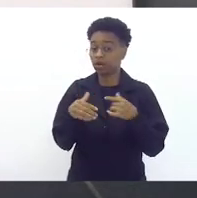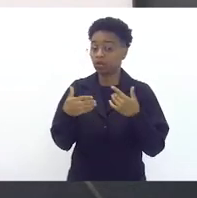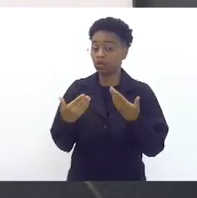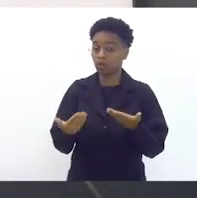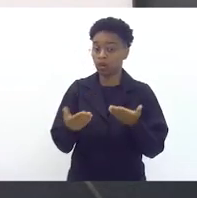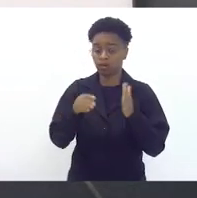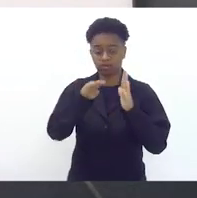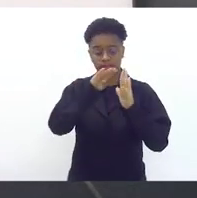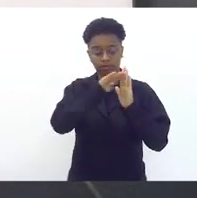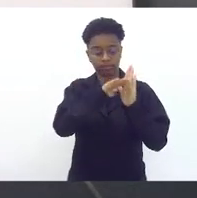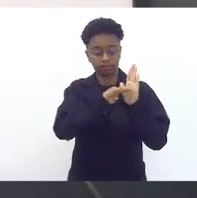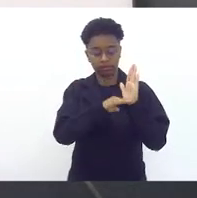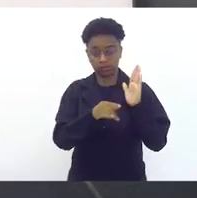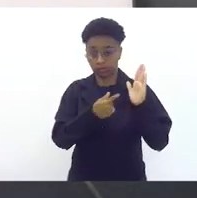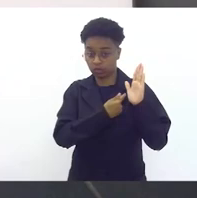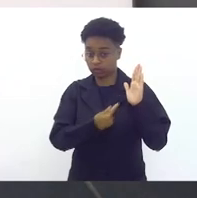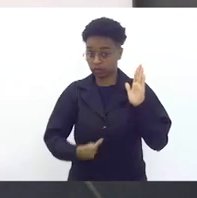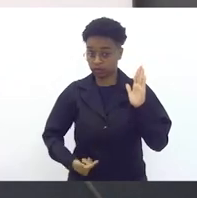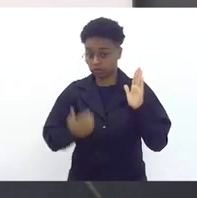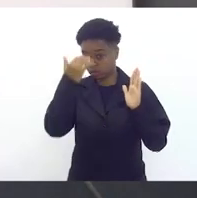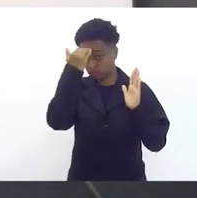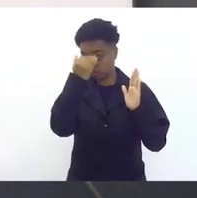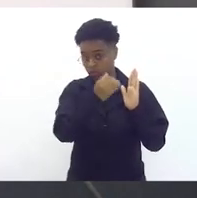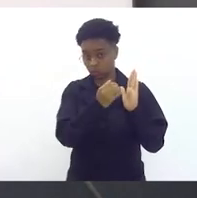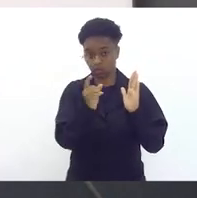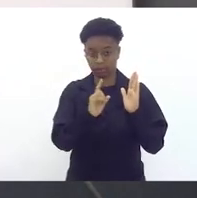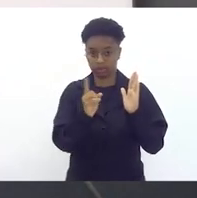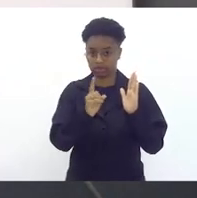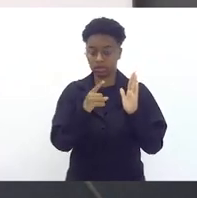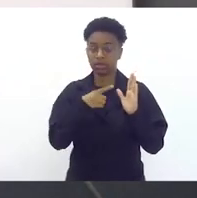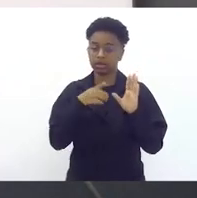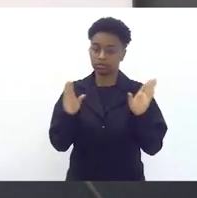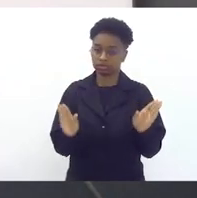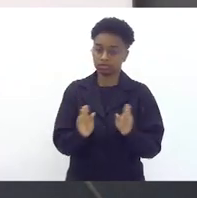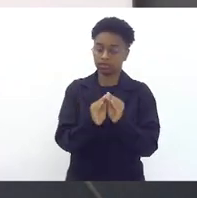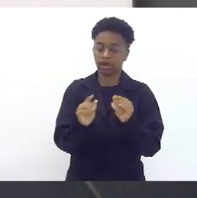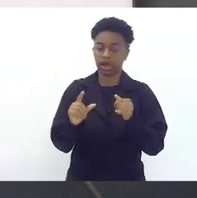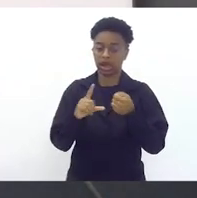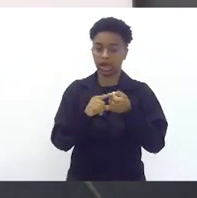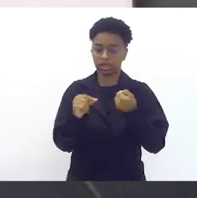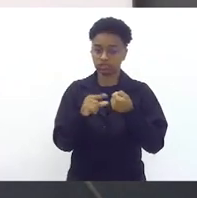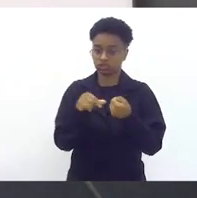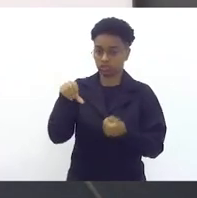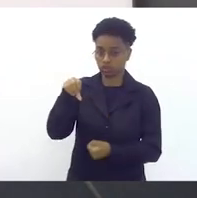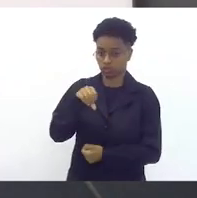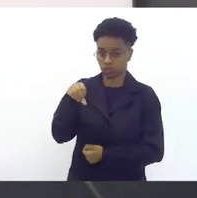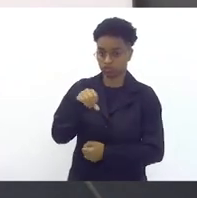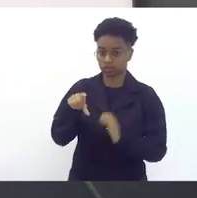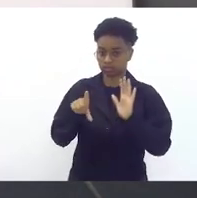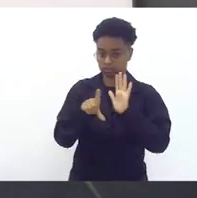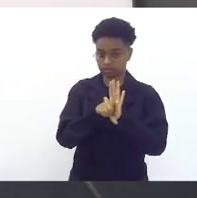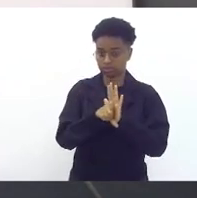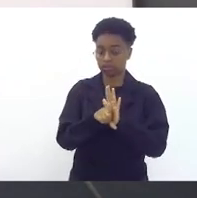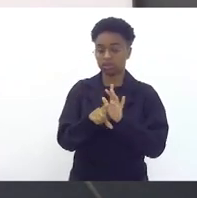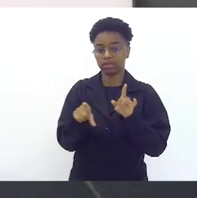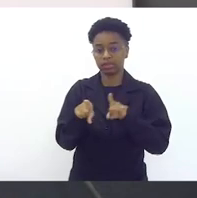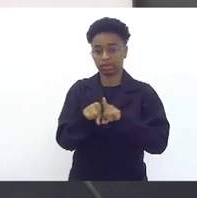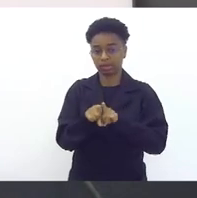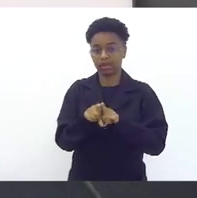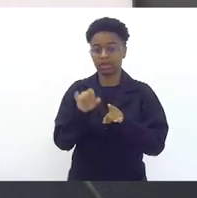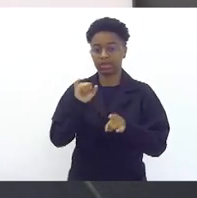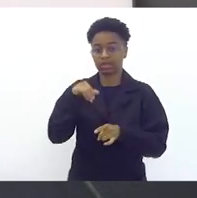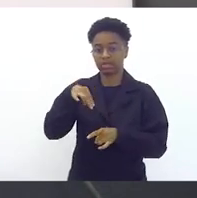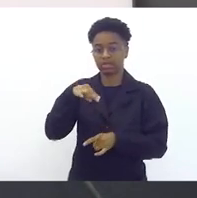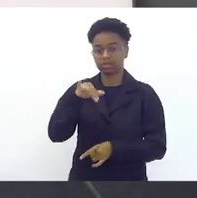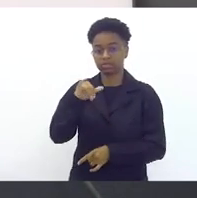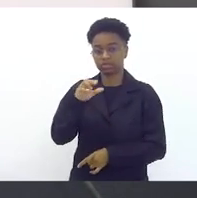governo do Estado não cumpriu? Estão resumidos no artigo 9º da lei, em todos os três incisos. Eu posso dar uma